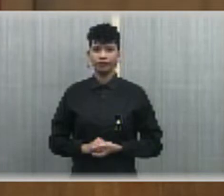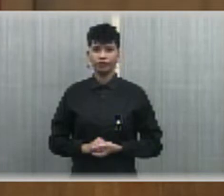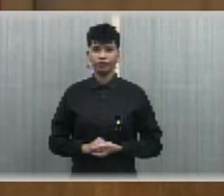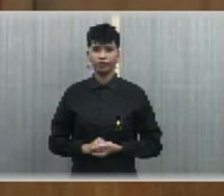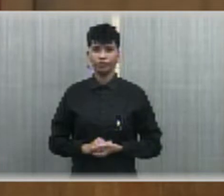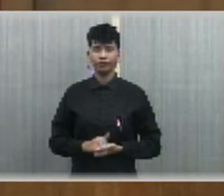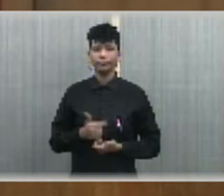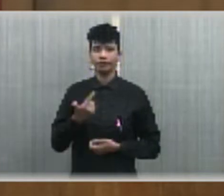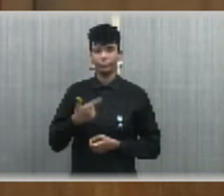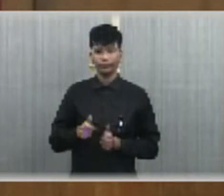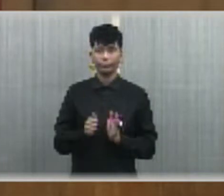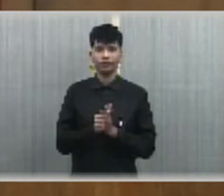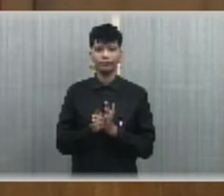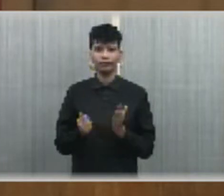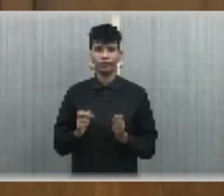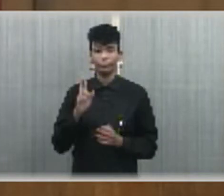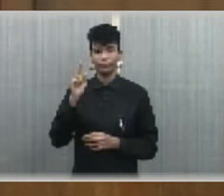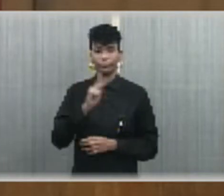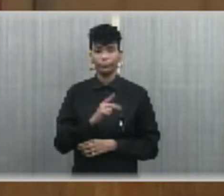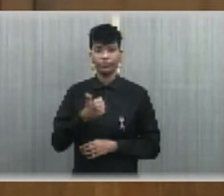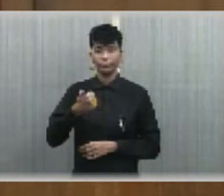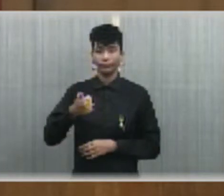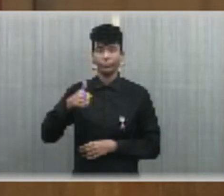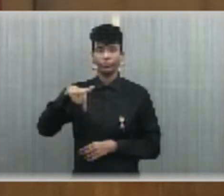Mais uma ata, senhor presidente. Ata da